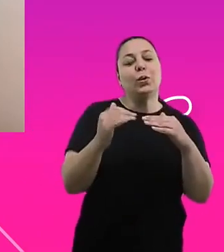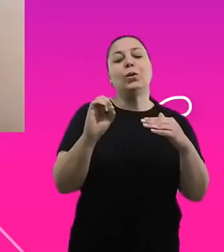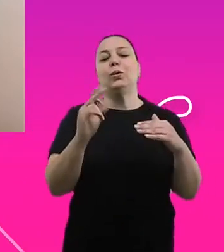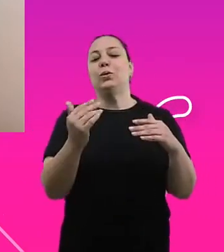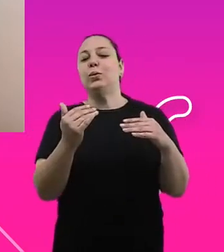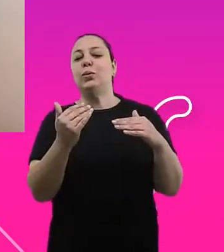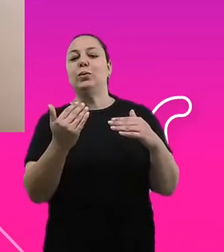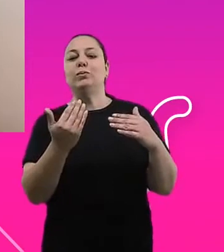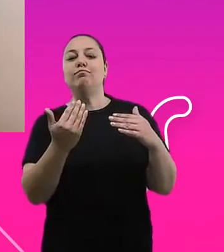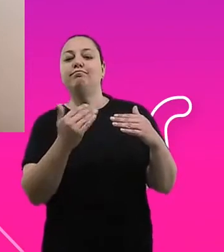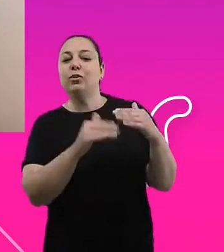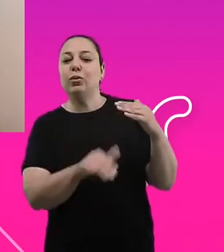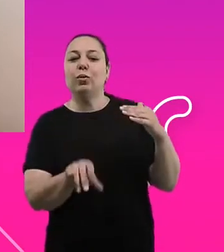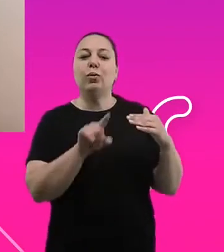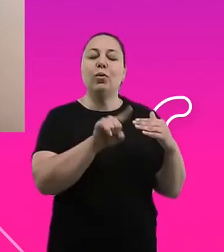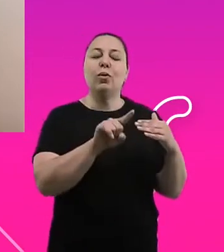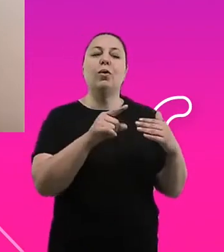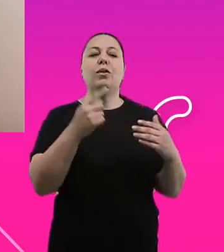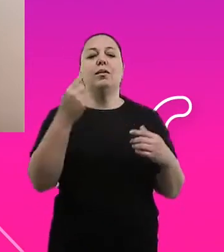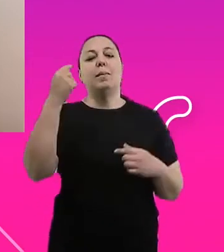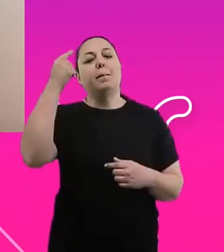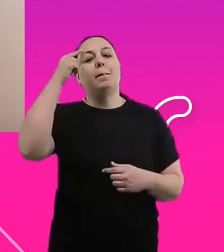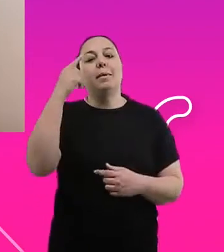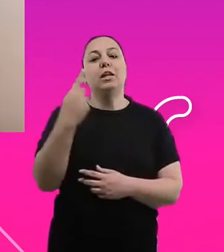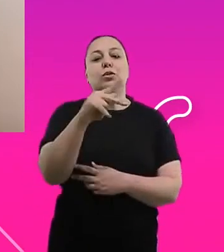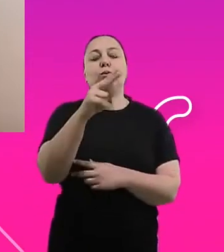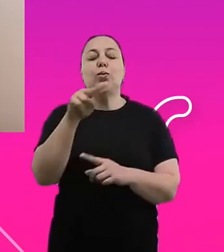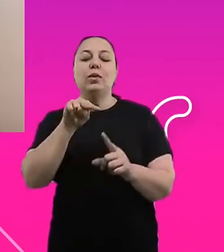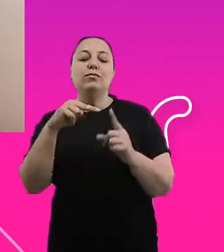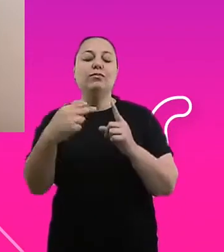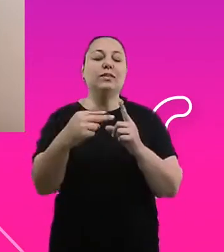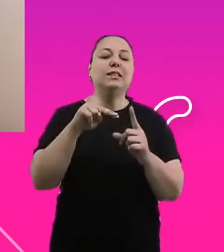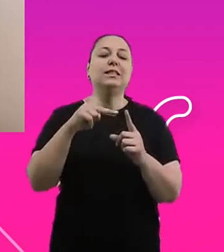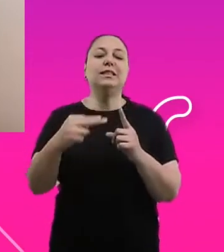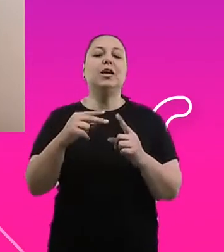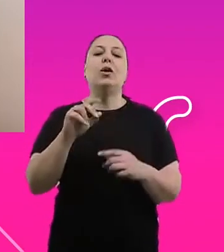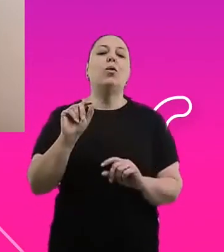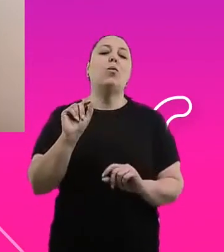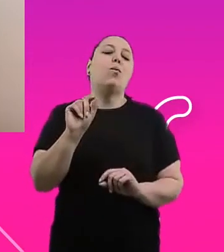vindo mais para o nosso lado do slow content com o tempo?